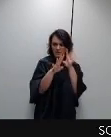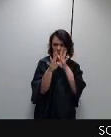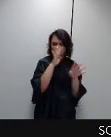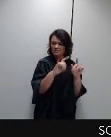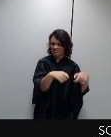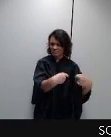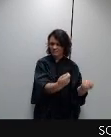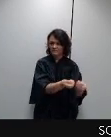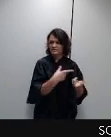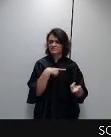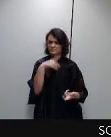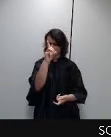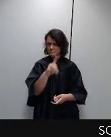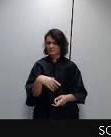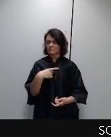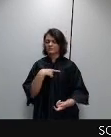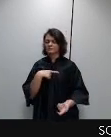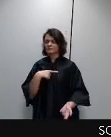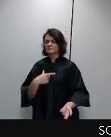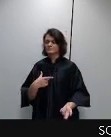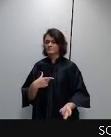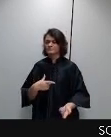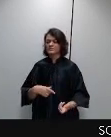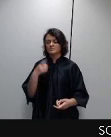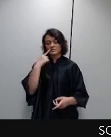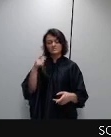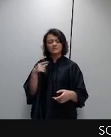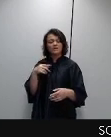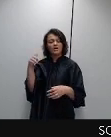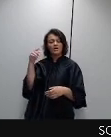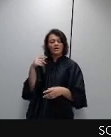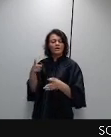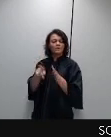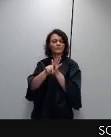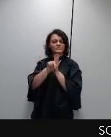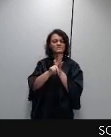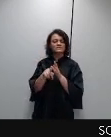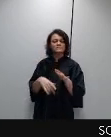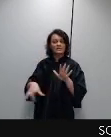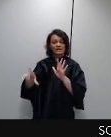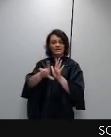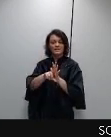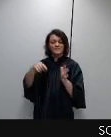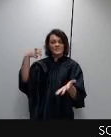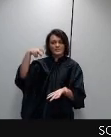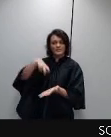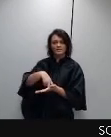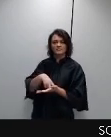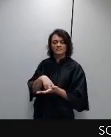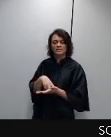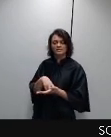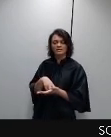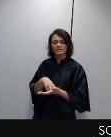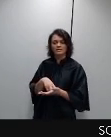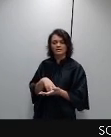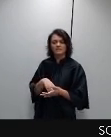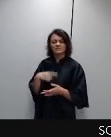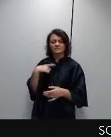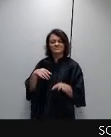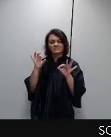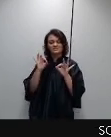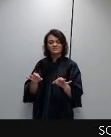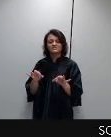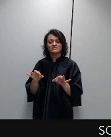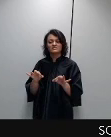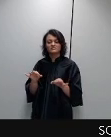a consequência que decorre de sua observação com a proclamação de que a lei penal de interatividade que assegura ao réu sua aplicação